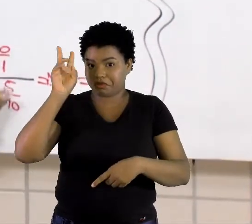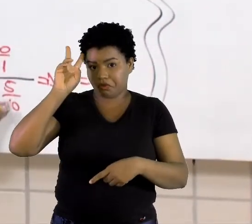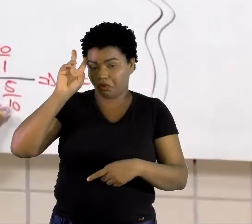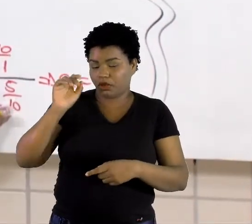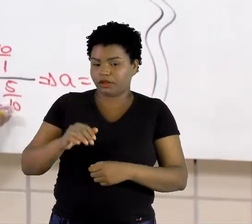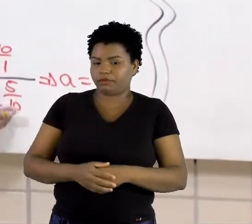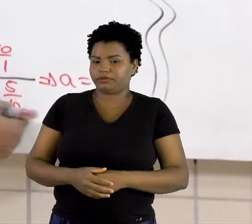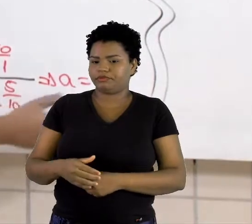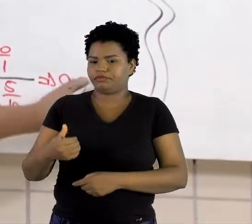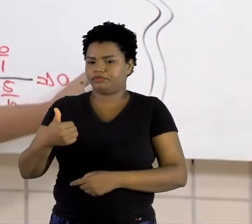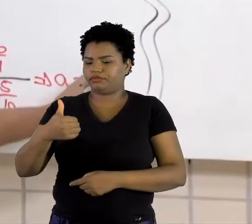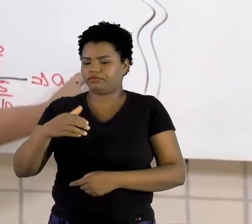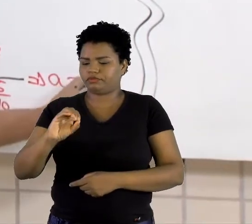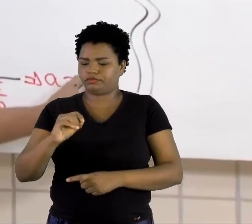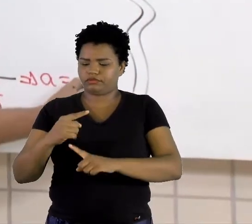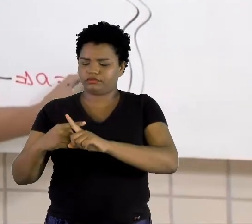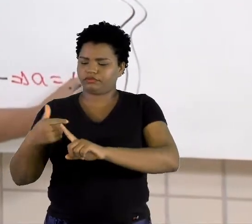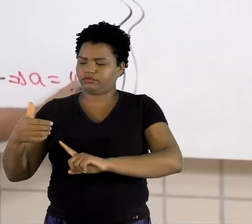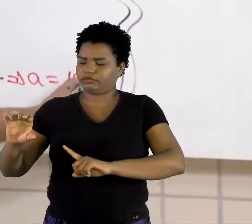10 vezes 10,